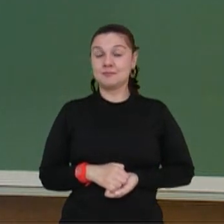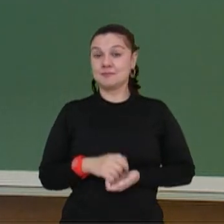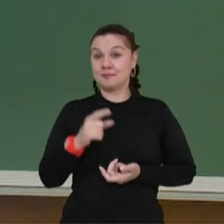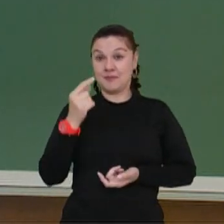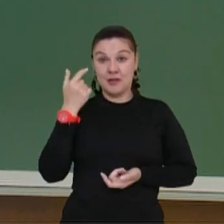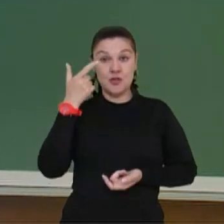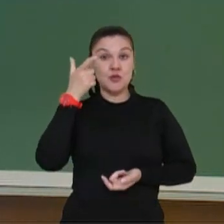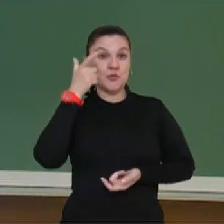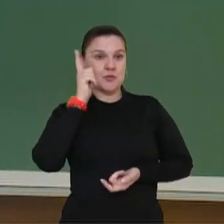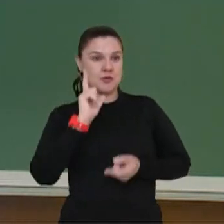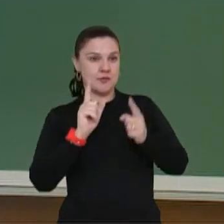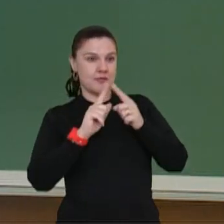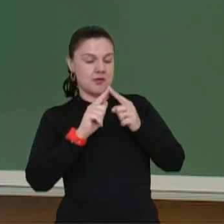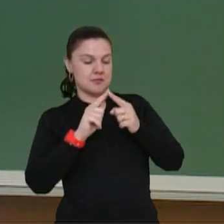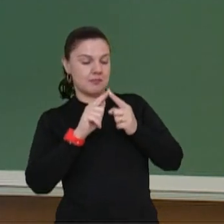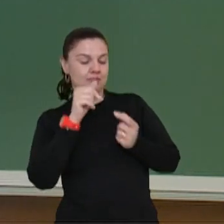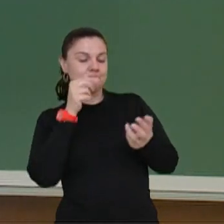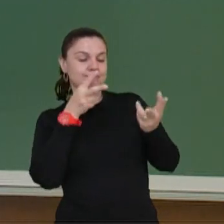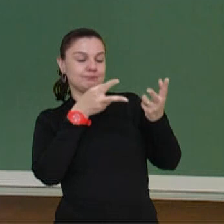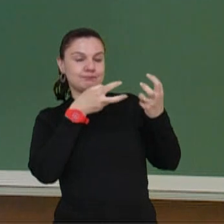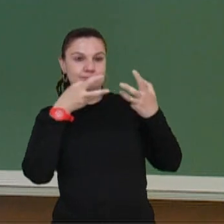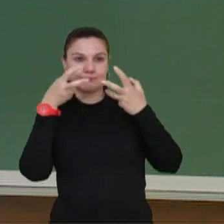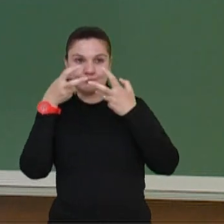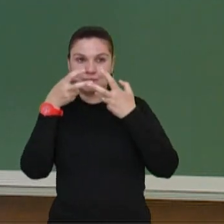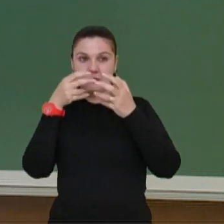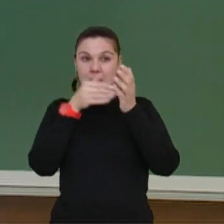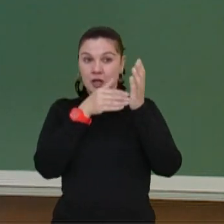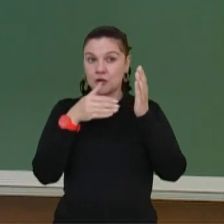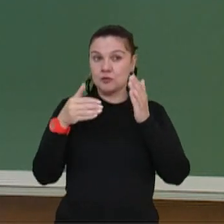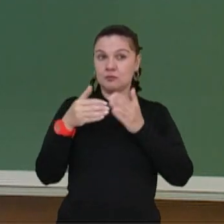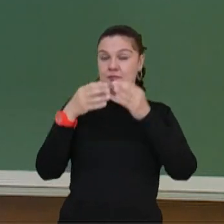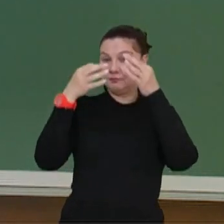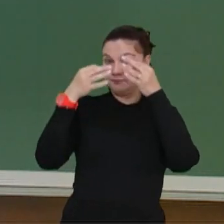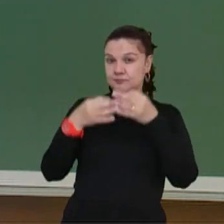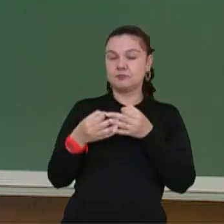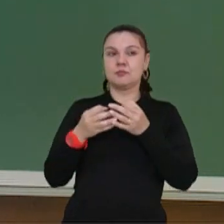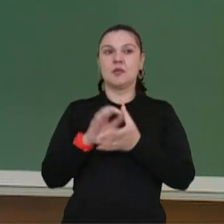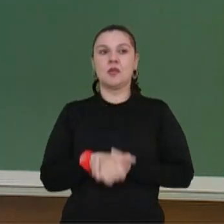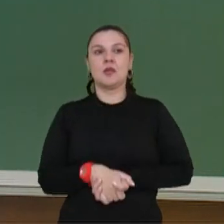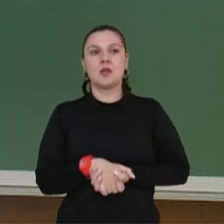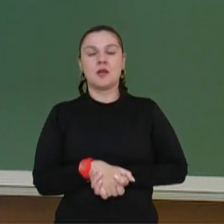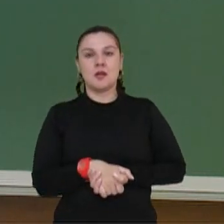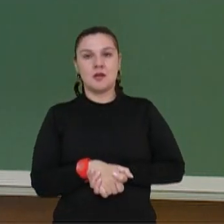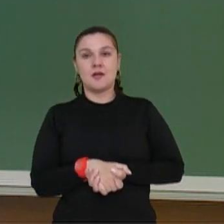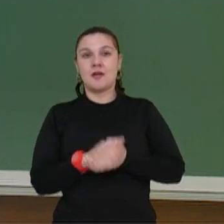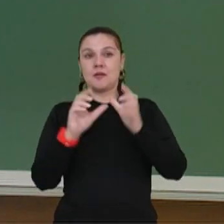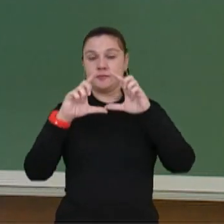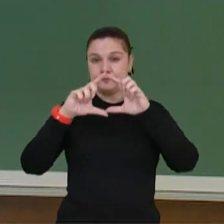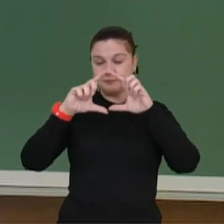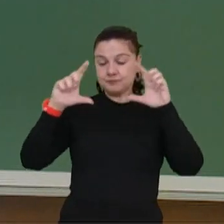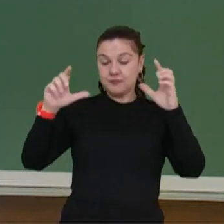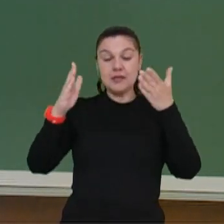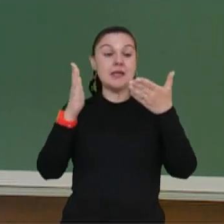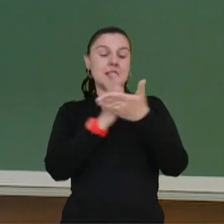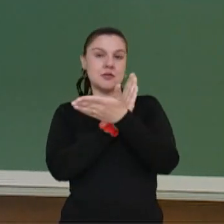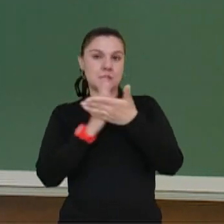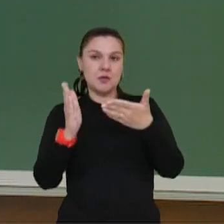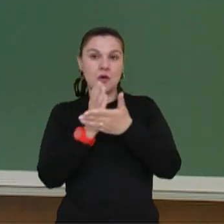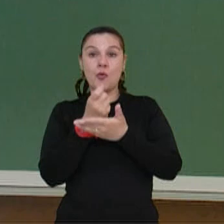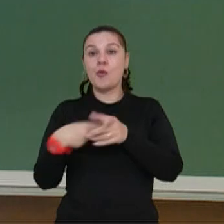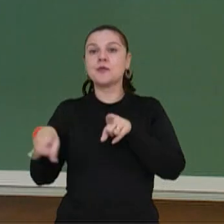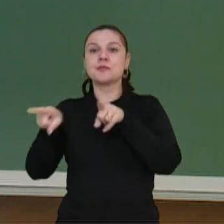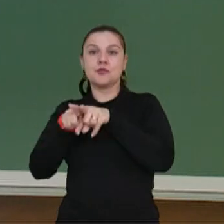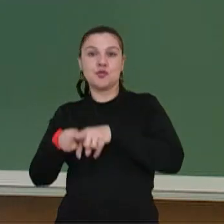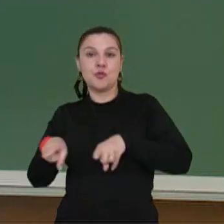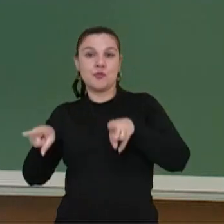Para a gente poder fazer uma avaliação mais precisa das informações que nós obtivemos, quando a gente vai fazer a distribuição das frequências,